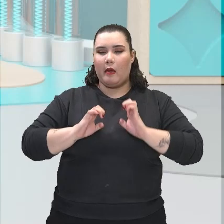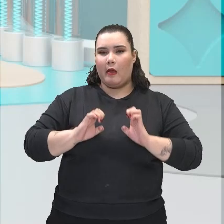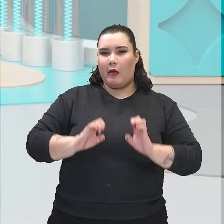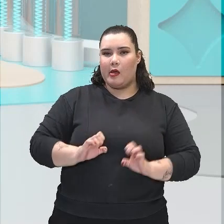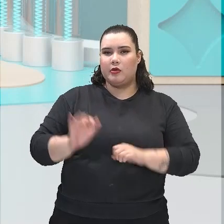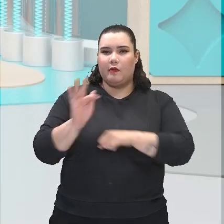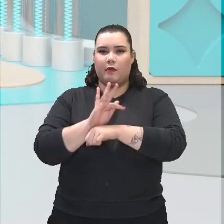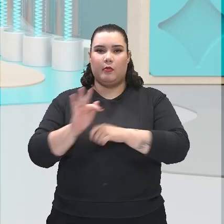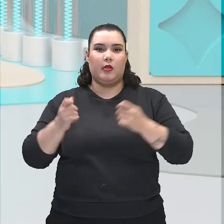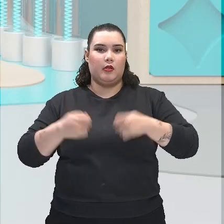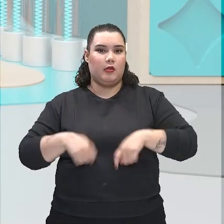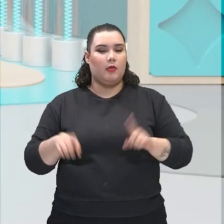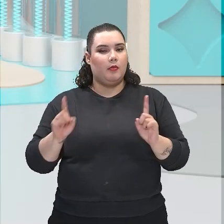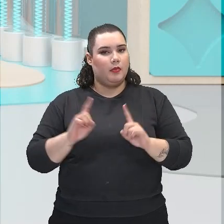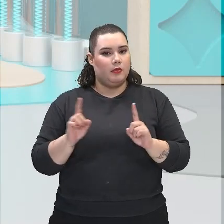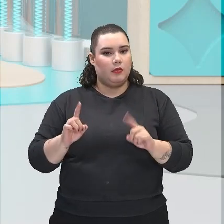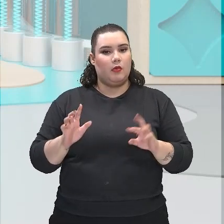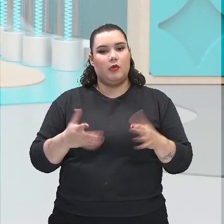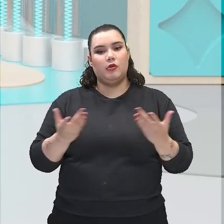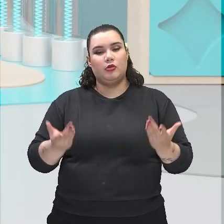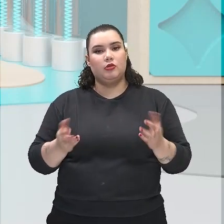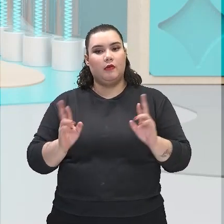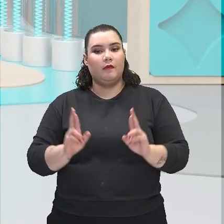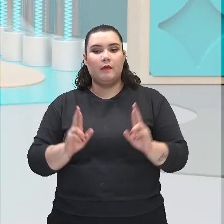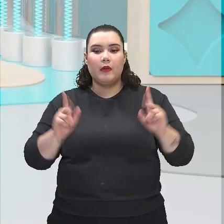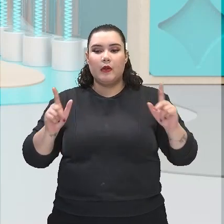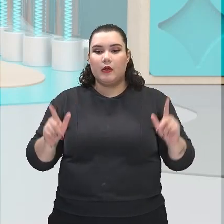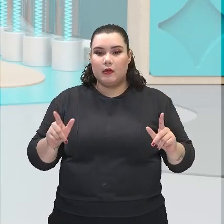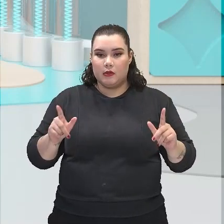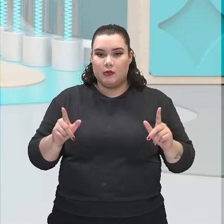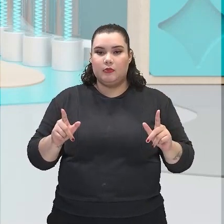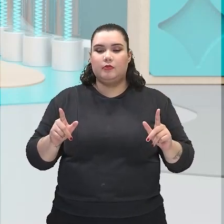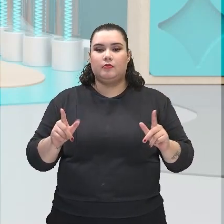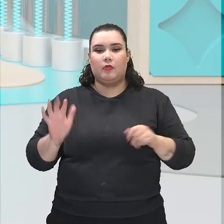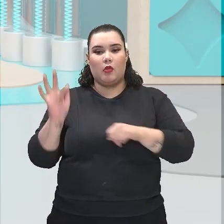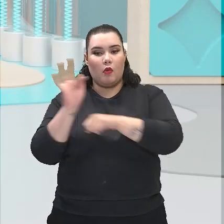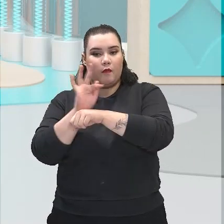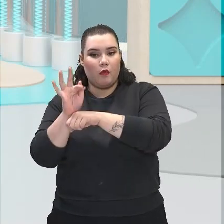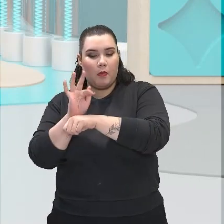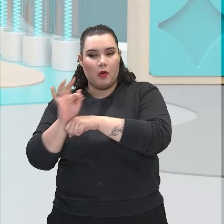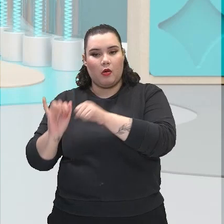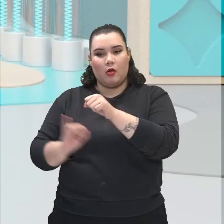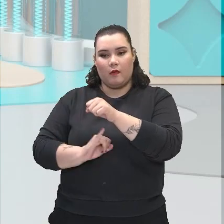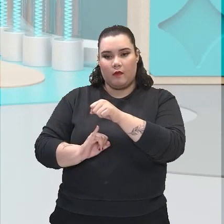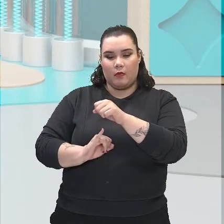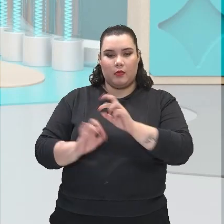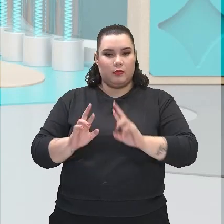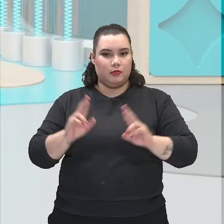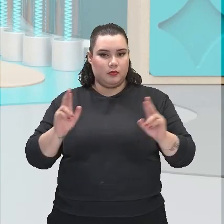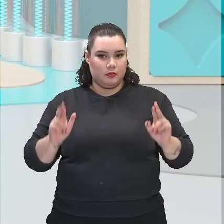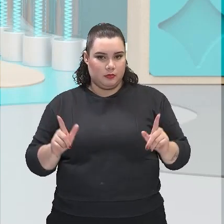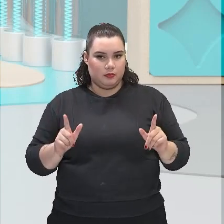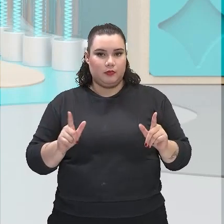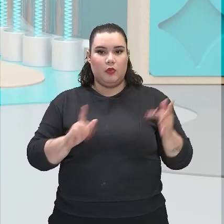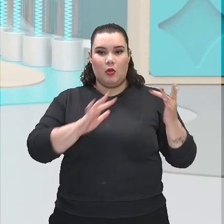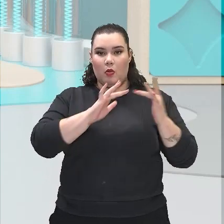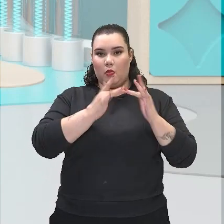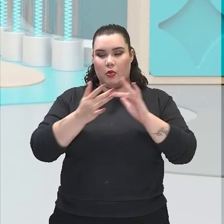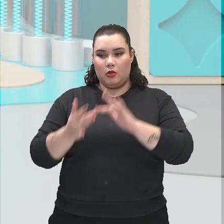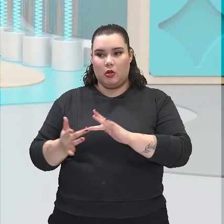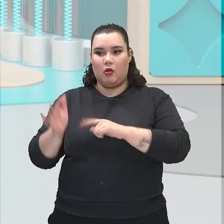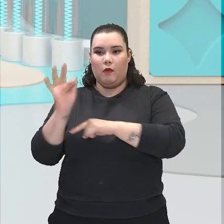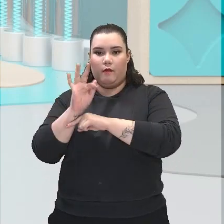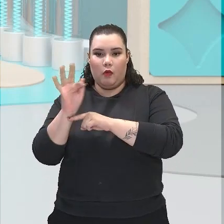certo? Então a linguagem coloquial, a linguagem informal pode estar presente. Mas se o contexto é formal, a